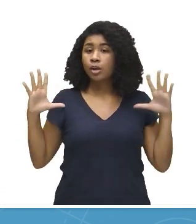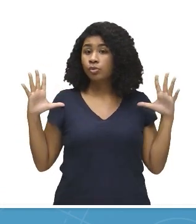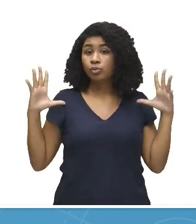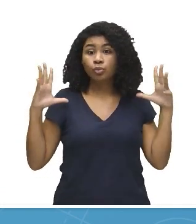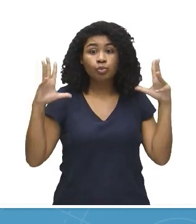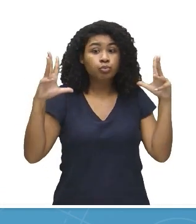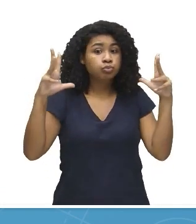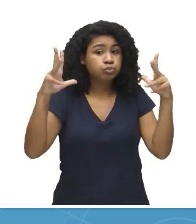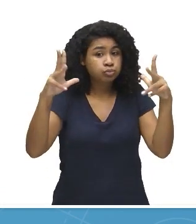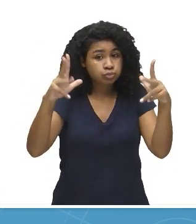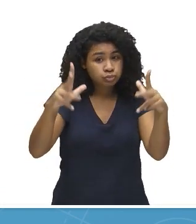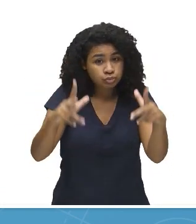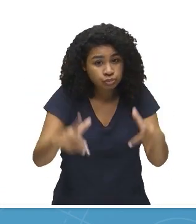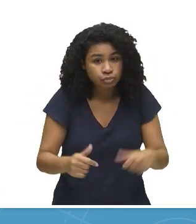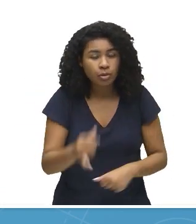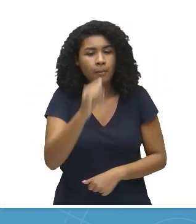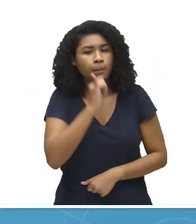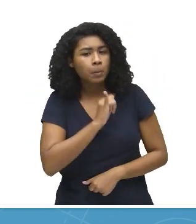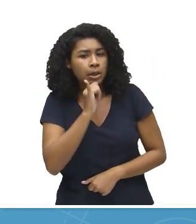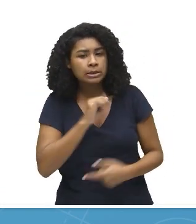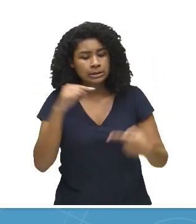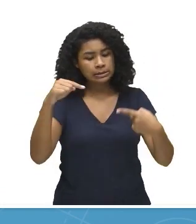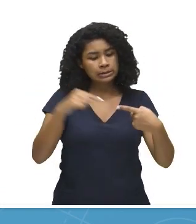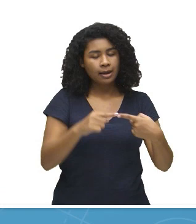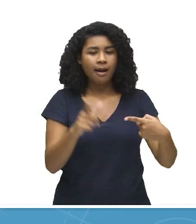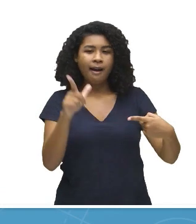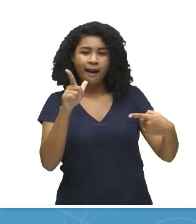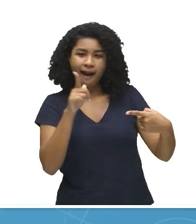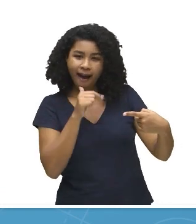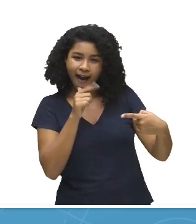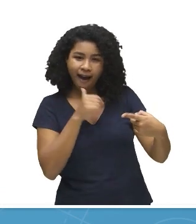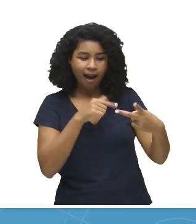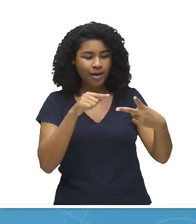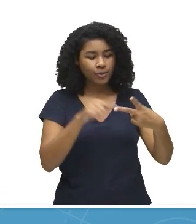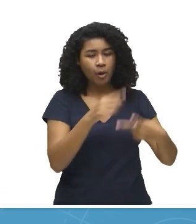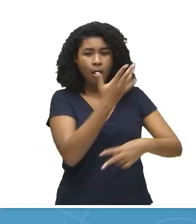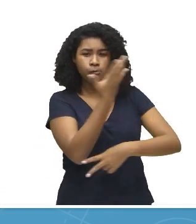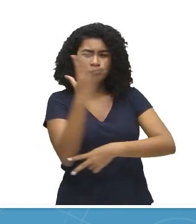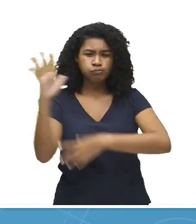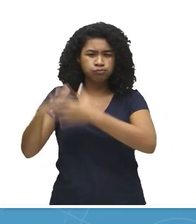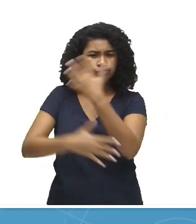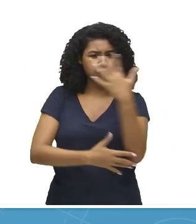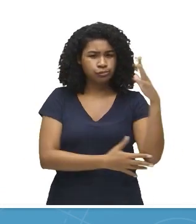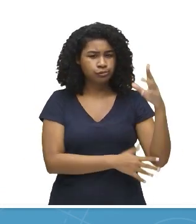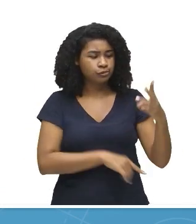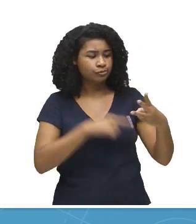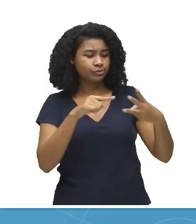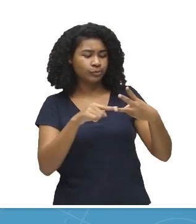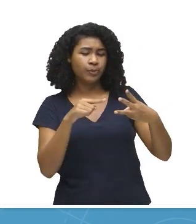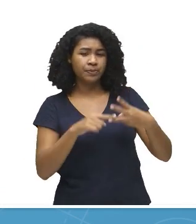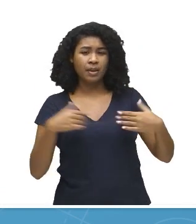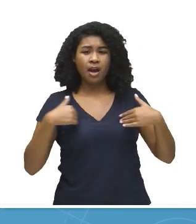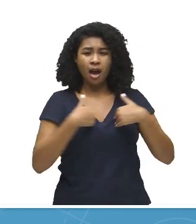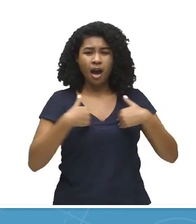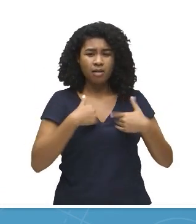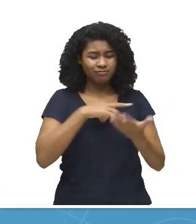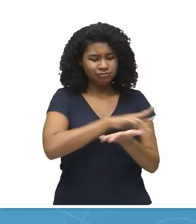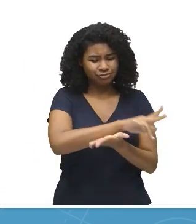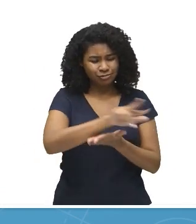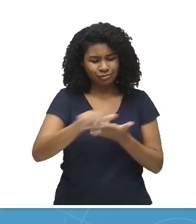né? Então, a gente tem aqui a água, nós vimos a vegetação, os animais, nós, né, os seres humanos, entre